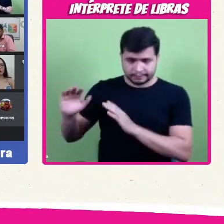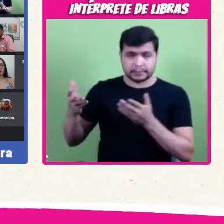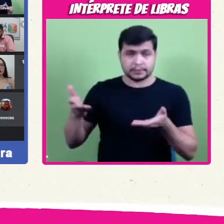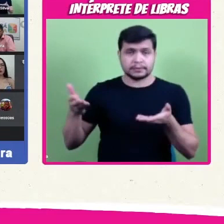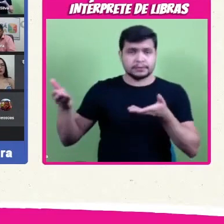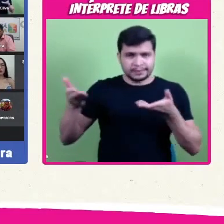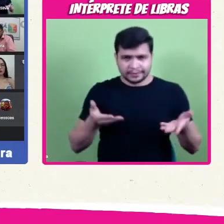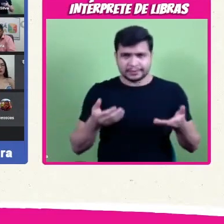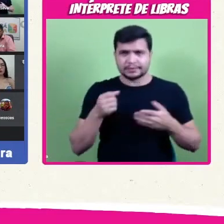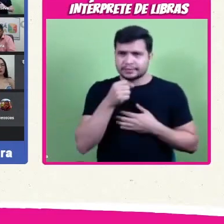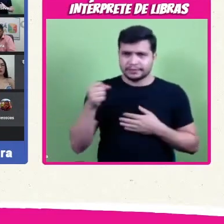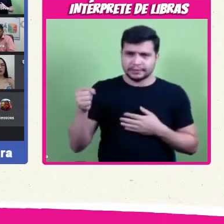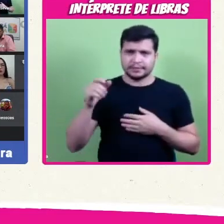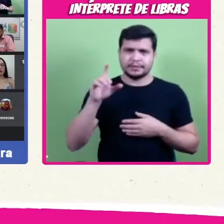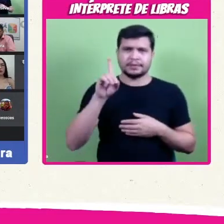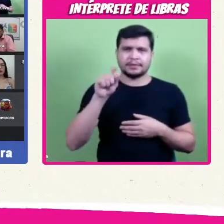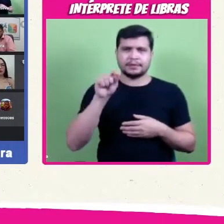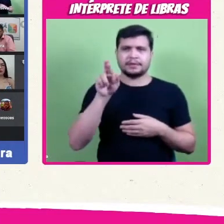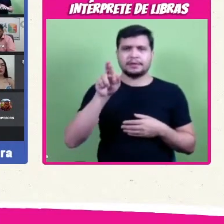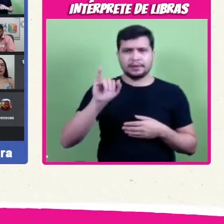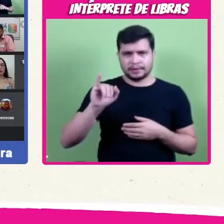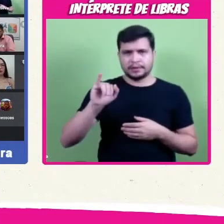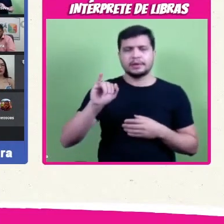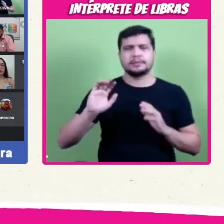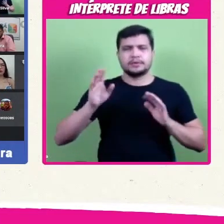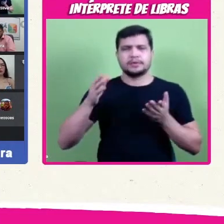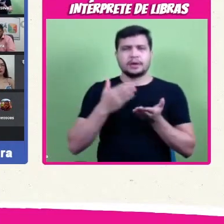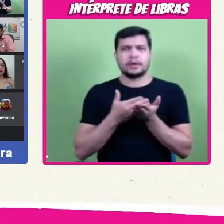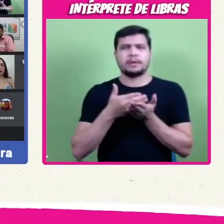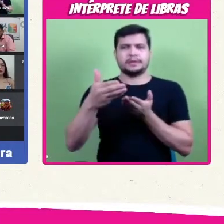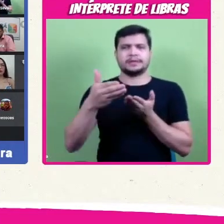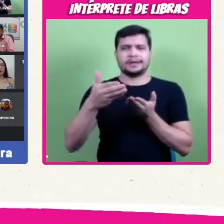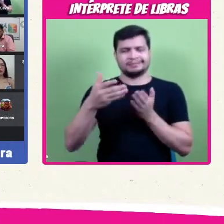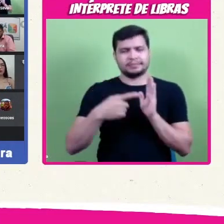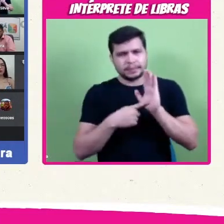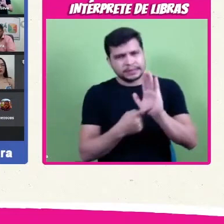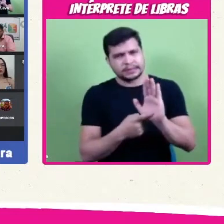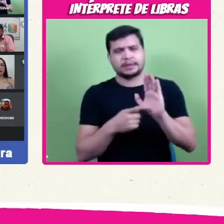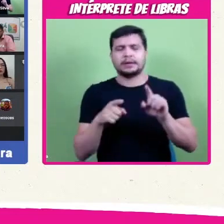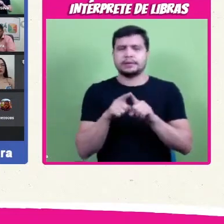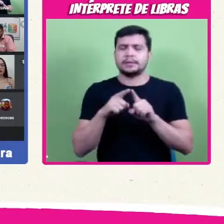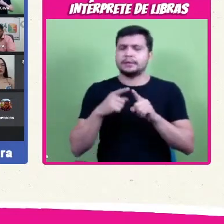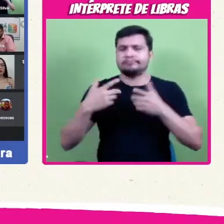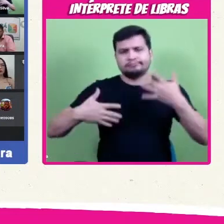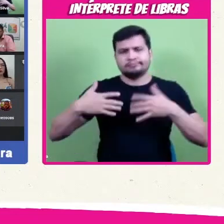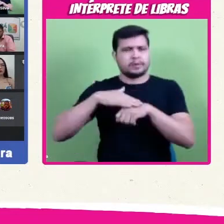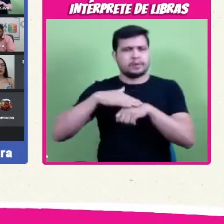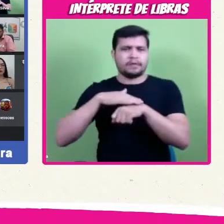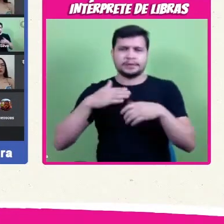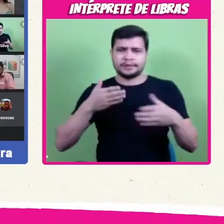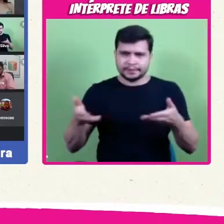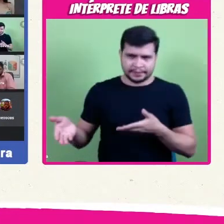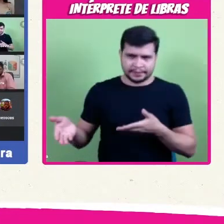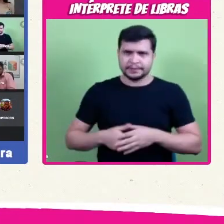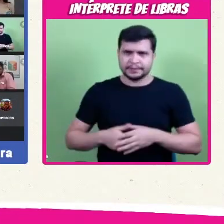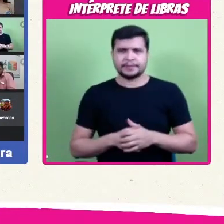certo? Para já começar aqui fazendo algumas discussões, se apresentar. Dari, é com você.